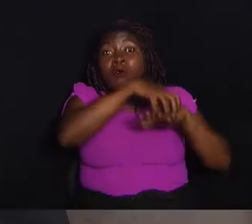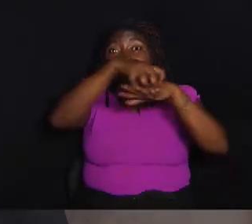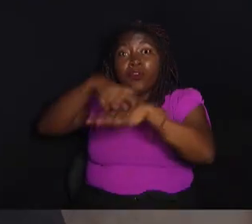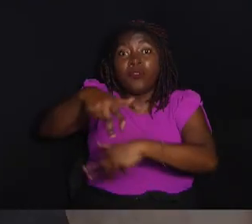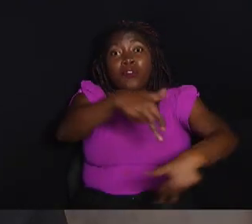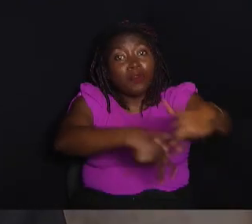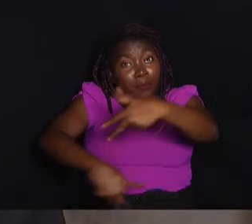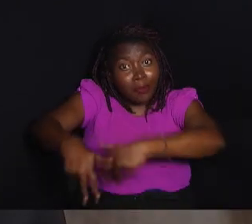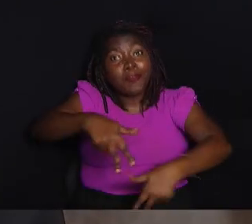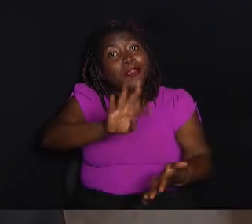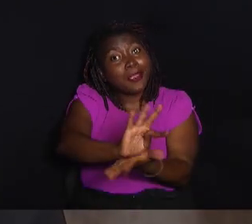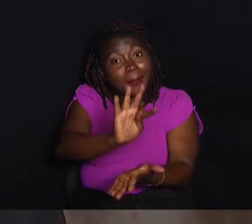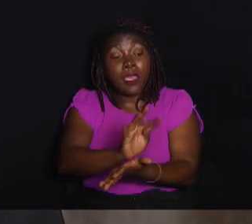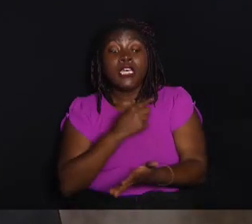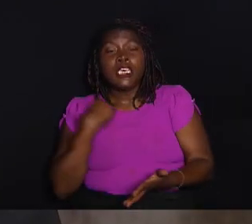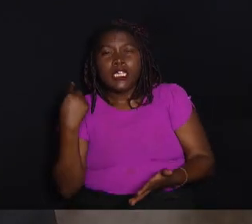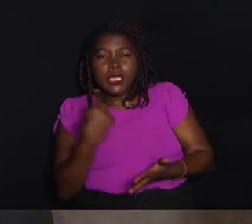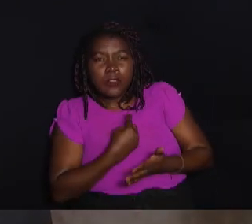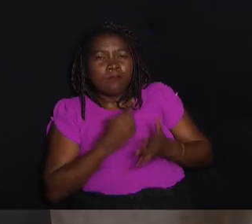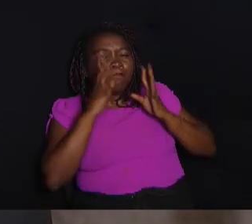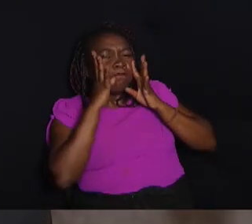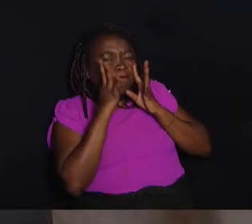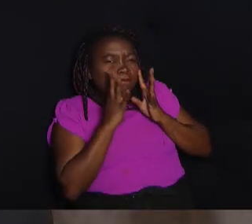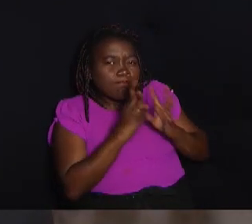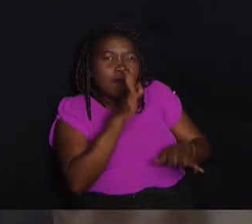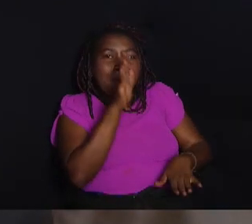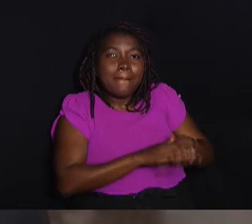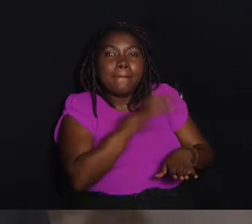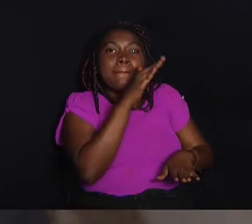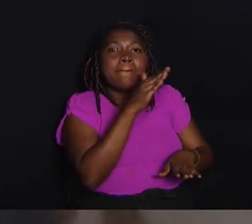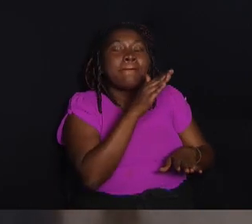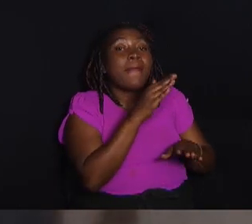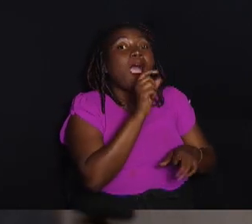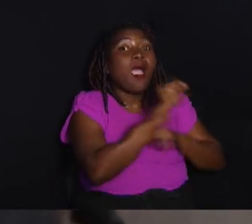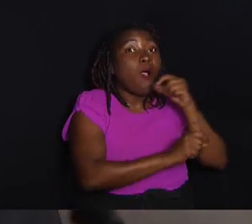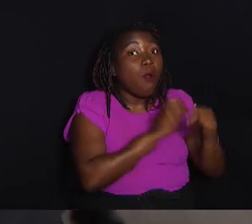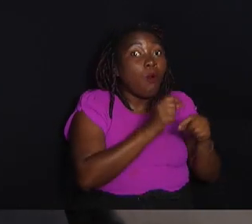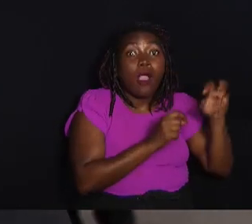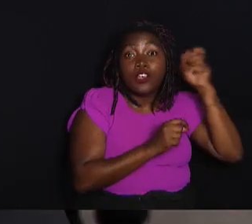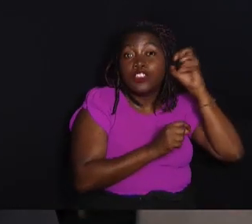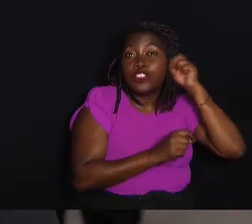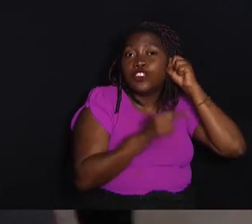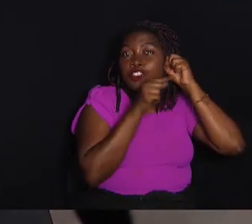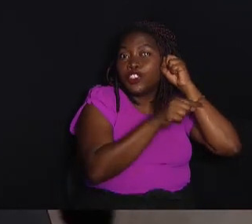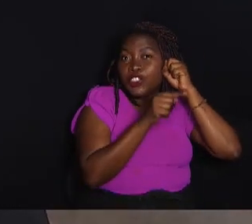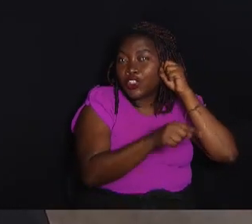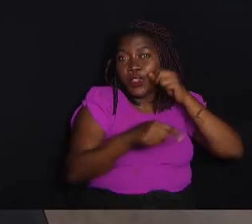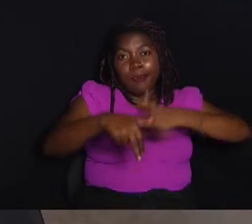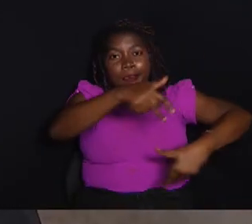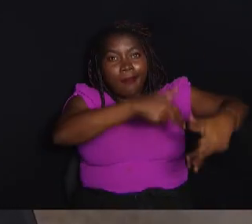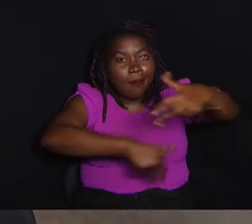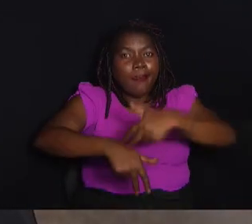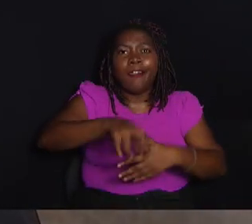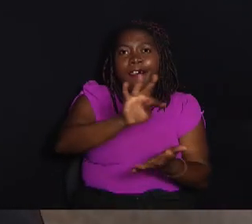cidade e nós concentramos um pouco mais na escuta do passageiro em Loo no terminal central no terminal Satélite